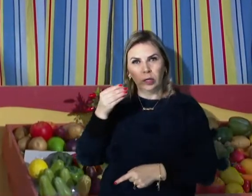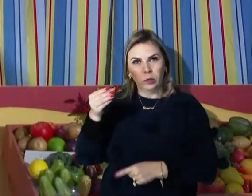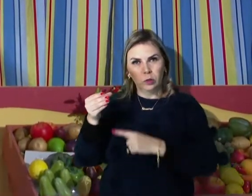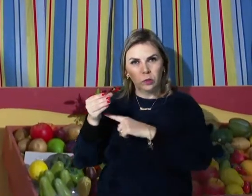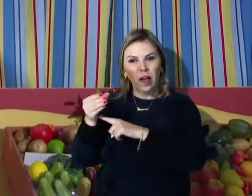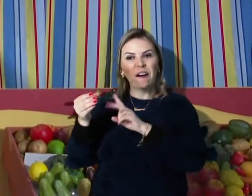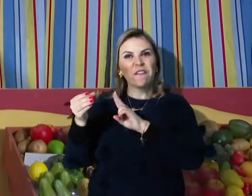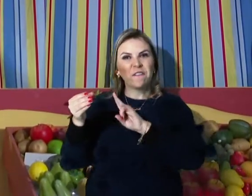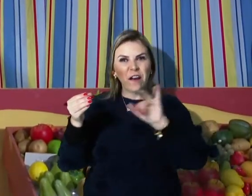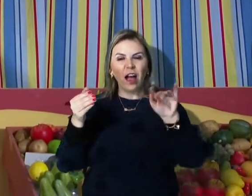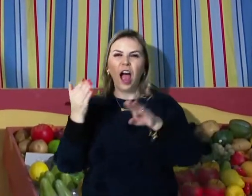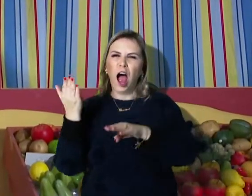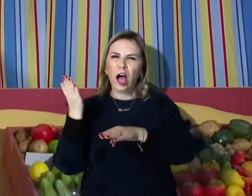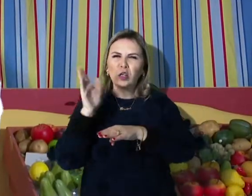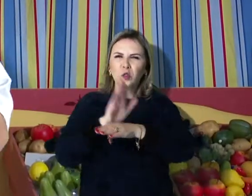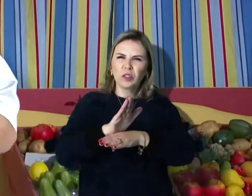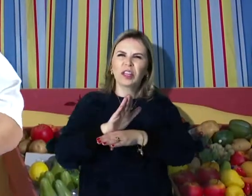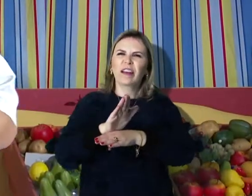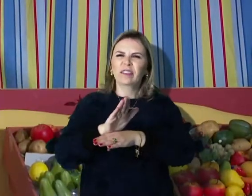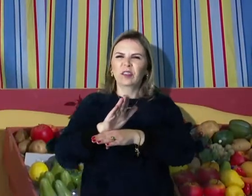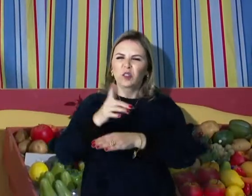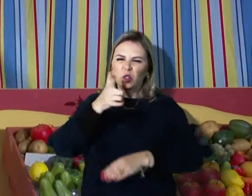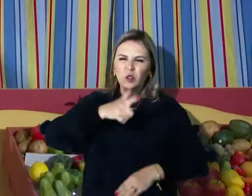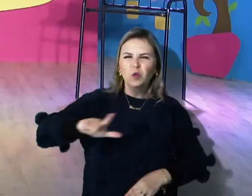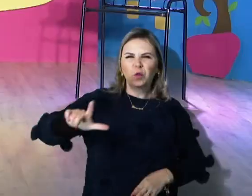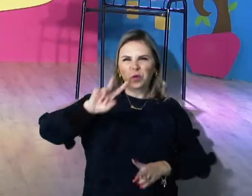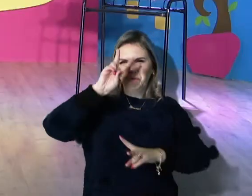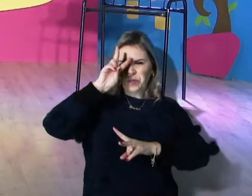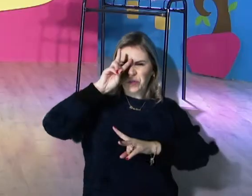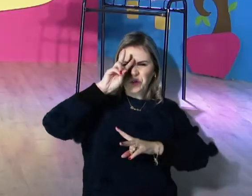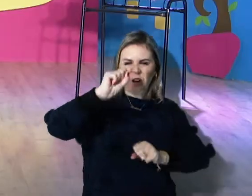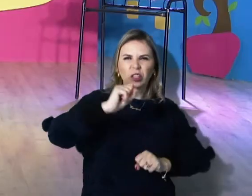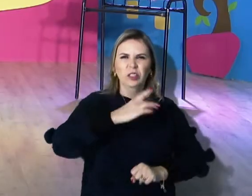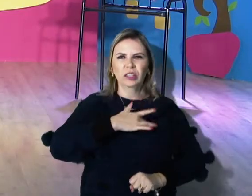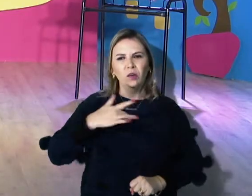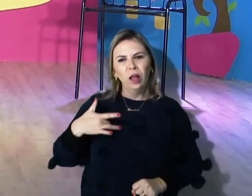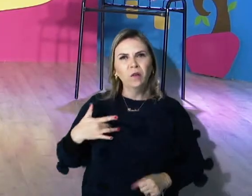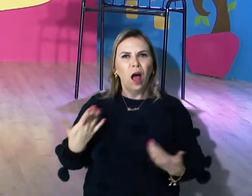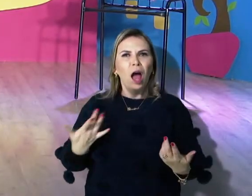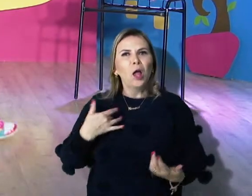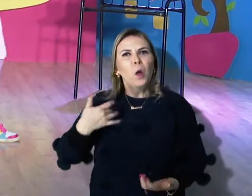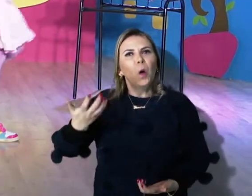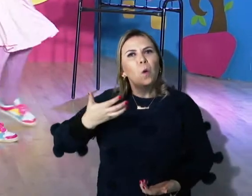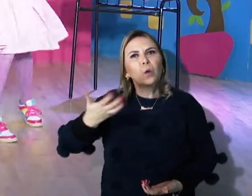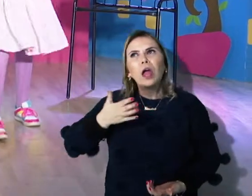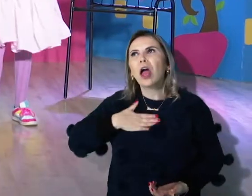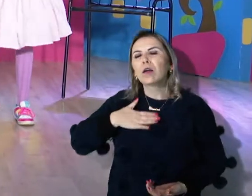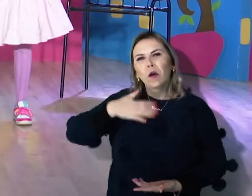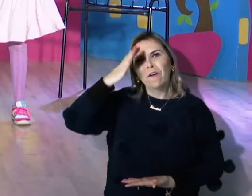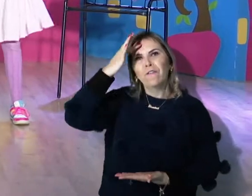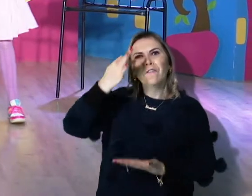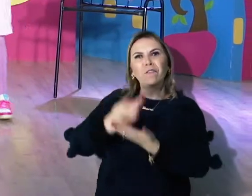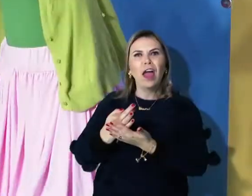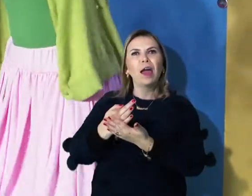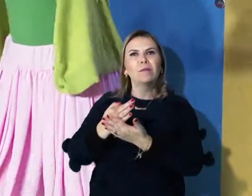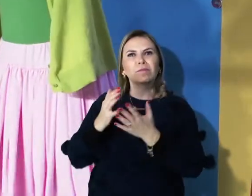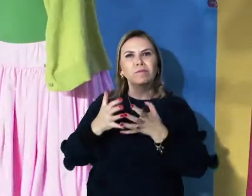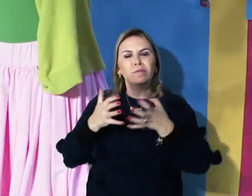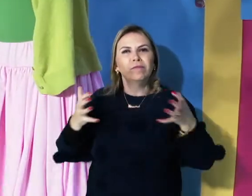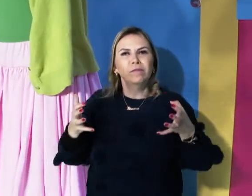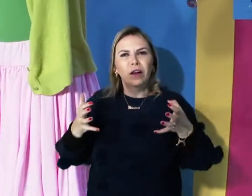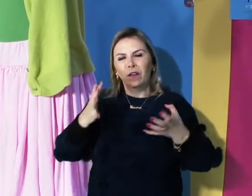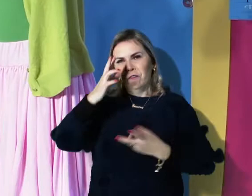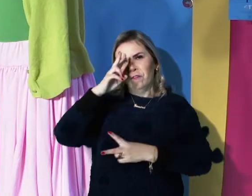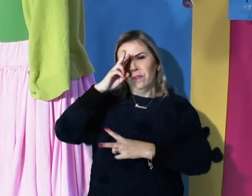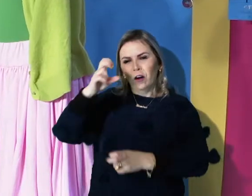ficar grande, forte e saudável de novo. Ah, então me dá aqui que eu quero que minha fé fique grande e forte. Não, não,